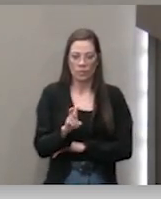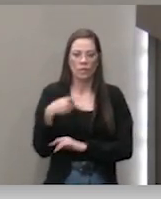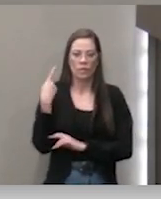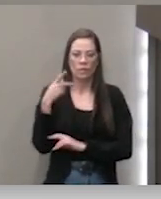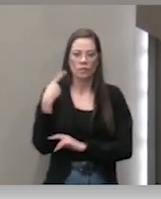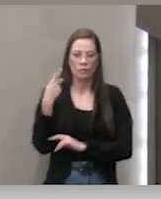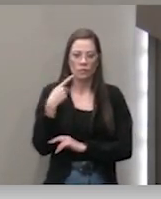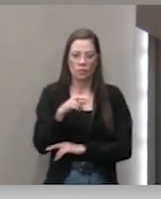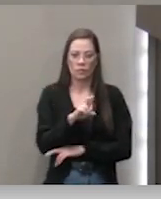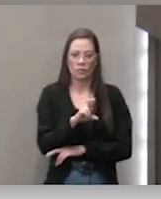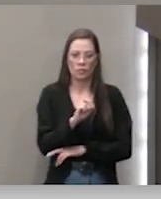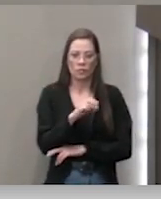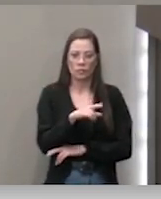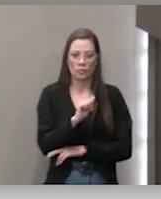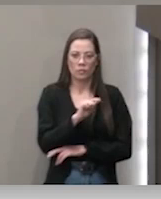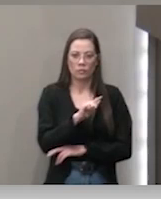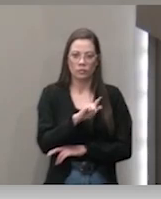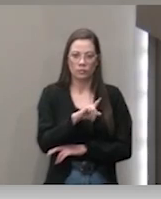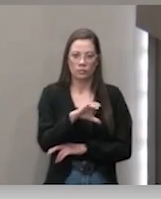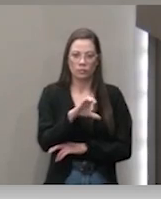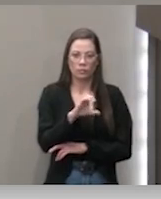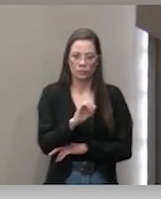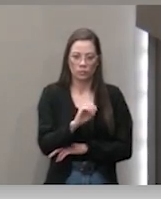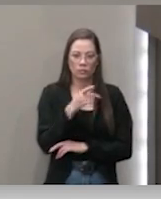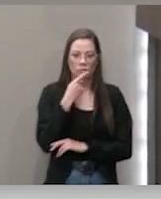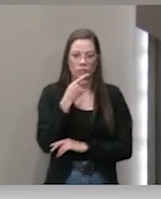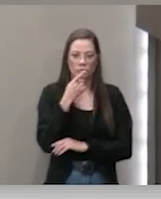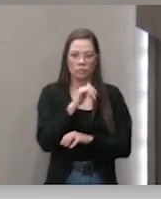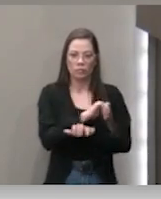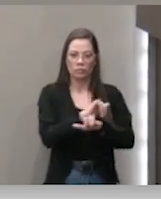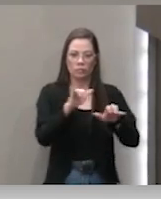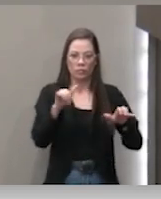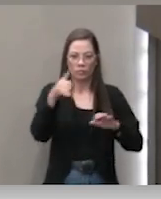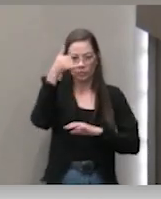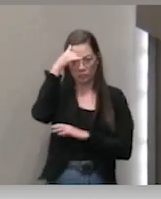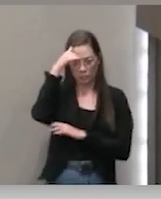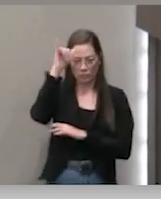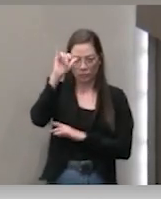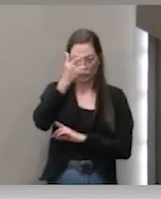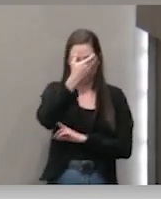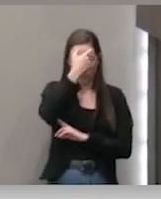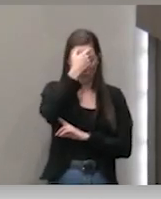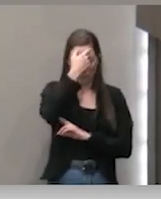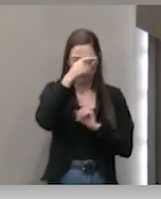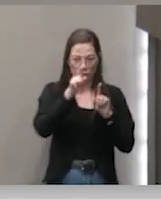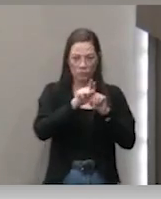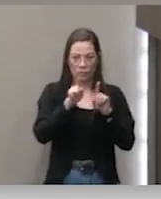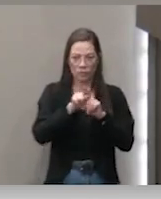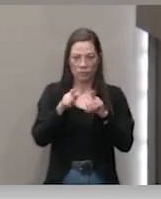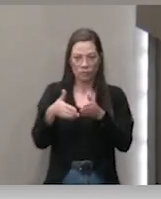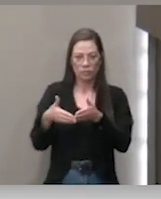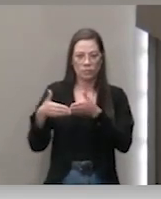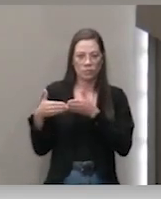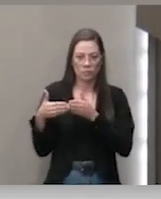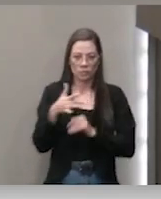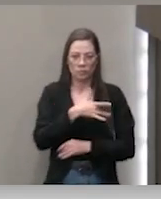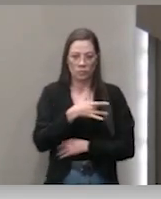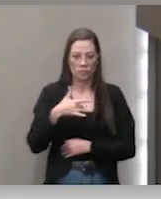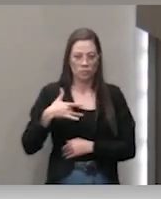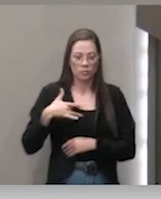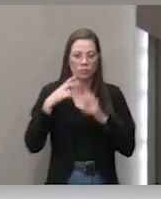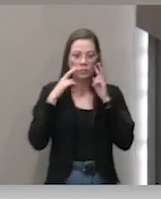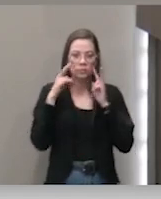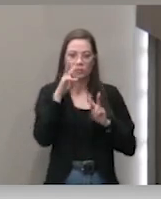Severo da Silva e outros. Institui a campanha de prevenção, conscientização e promoção de saúde